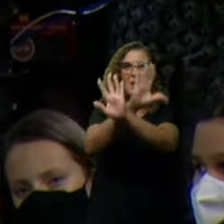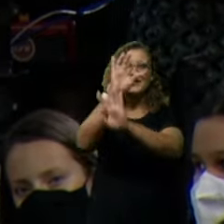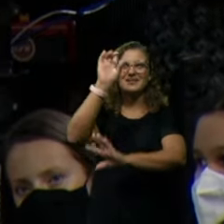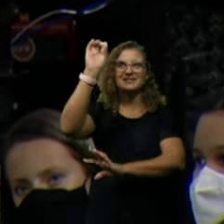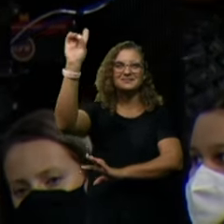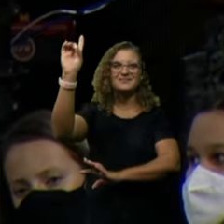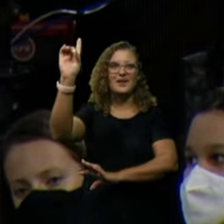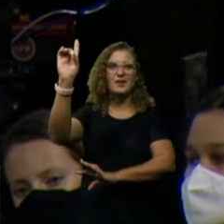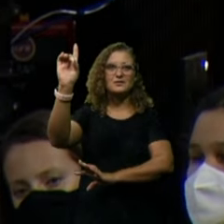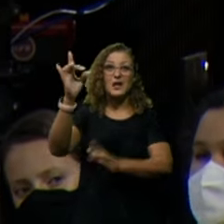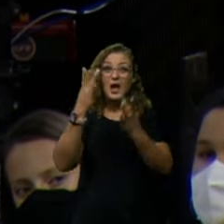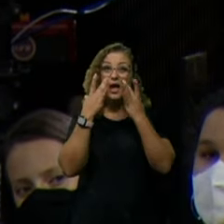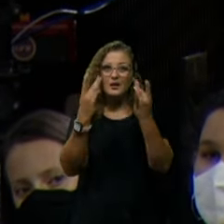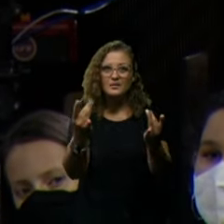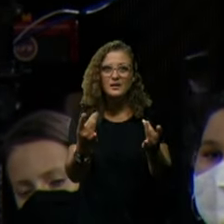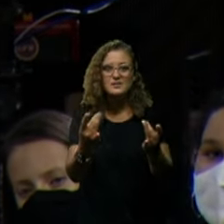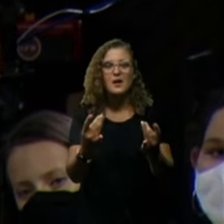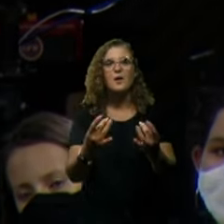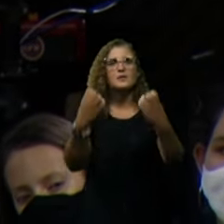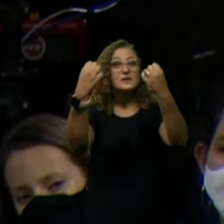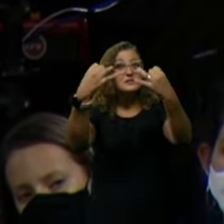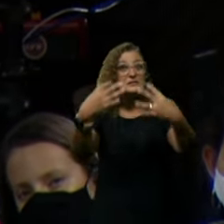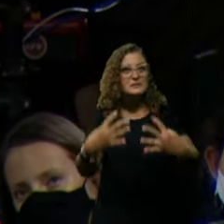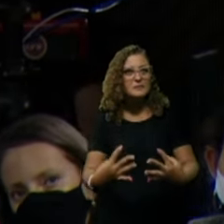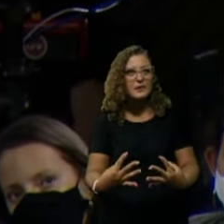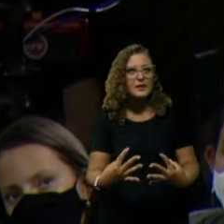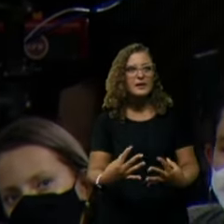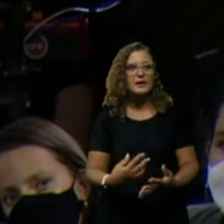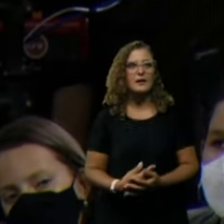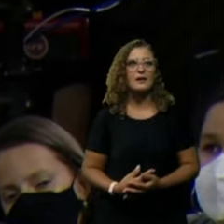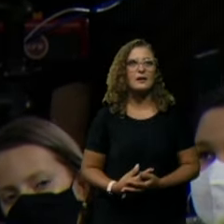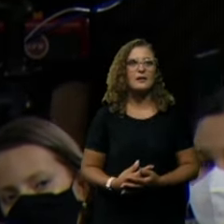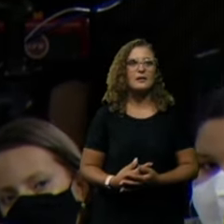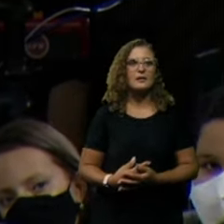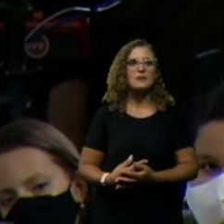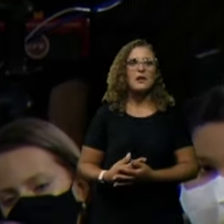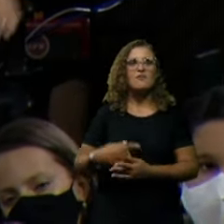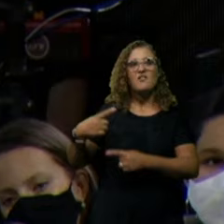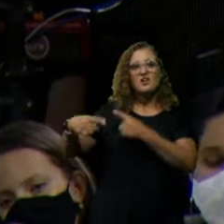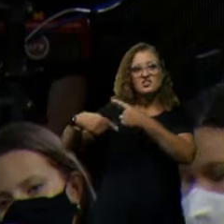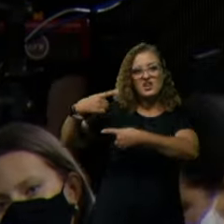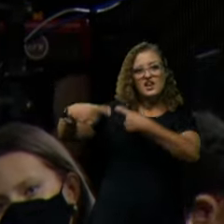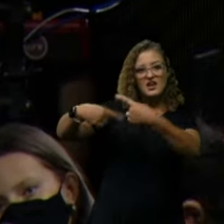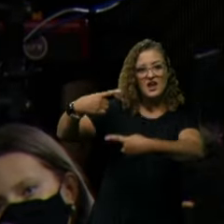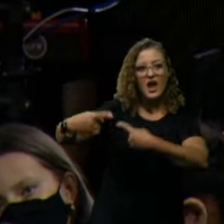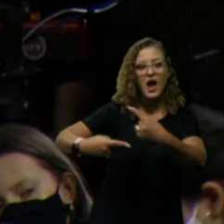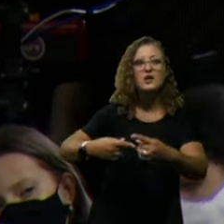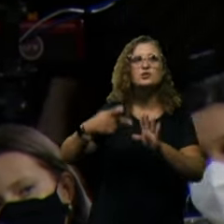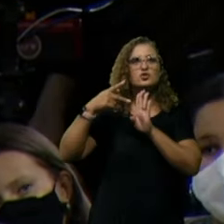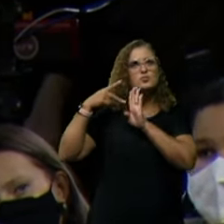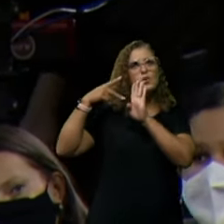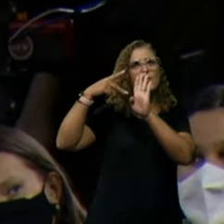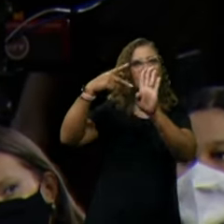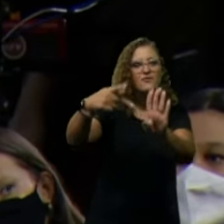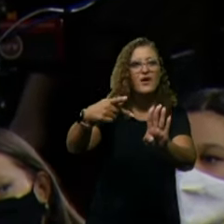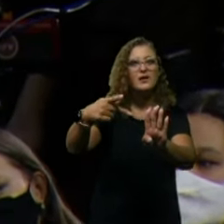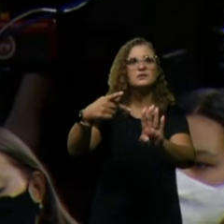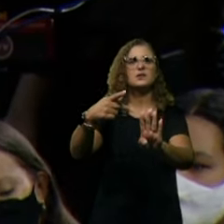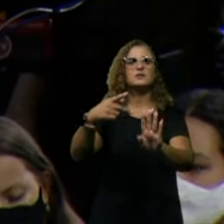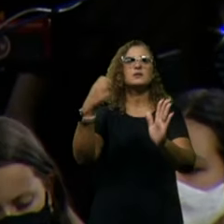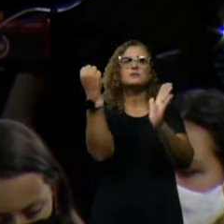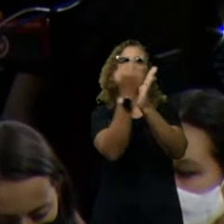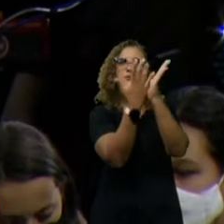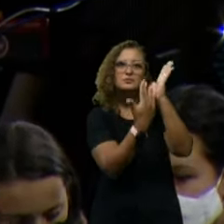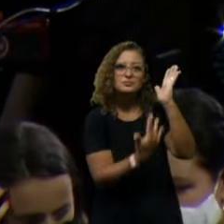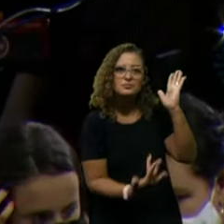e o serviço lá está escrito assim quando vem falando sobre a linhagem dos Profetas do Sacrifício de Sangue do derramamento de